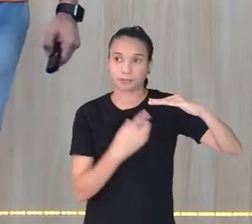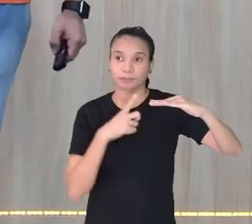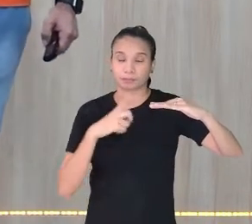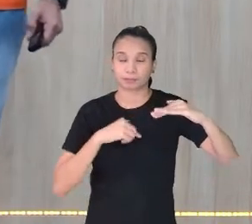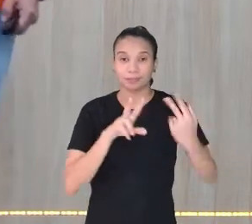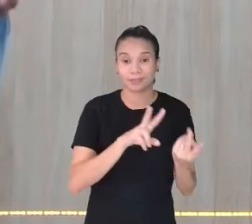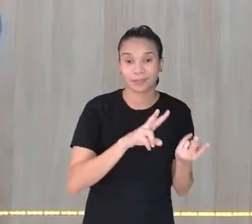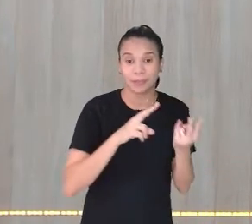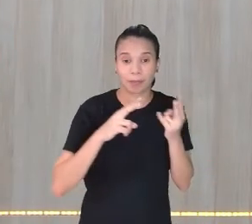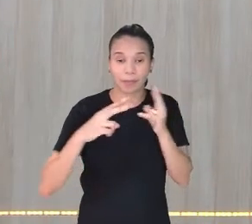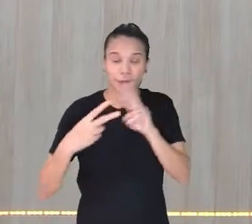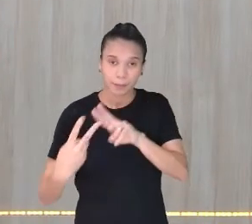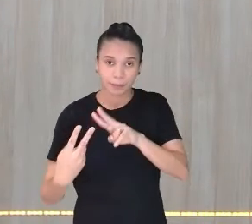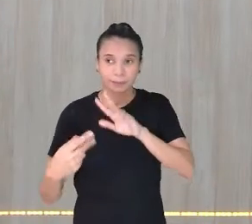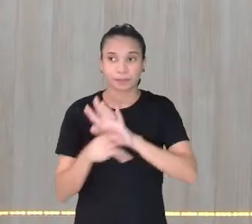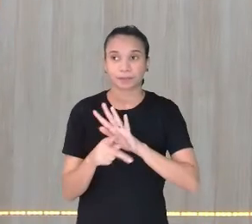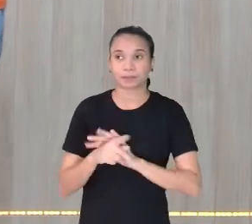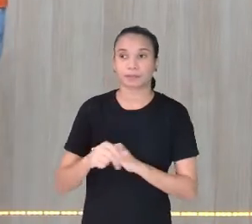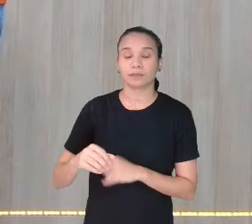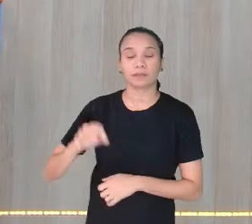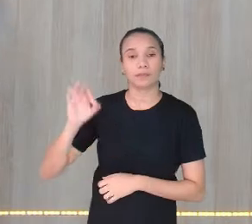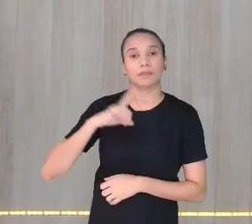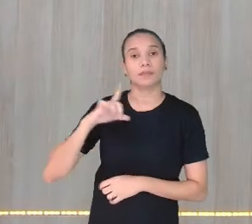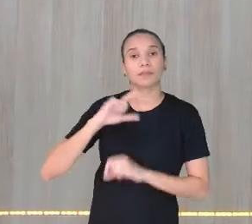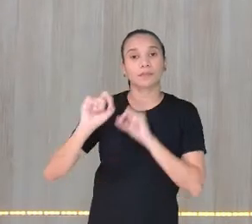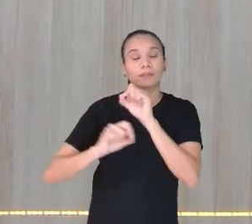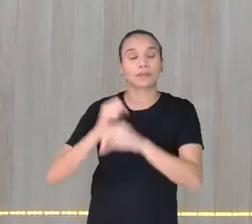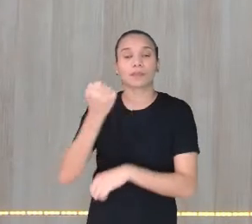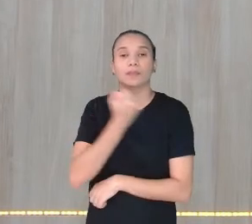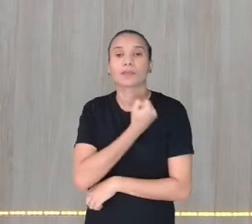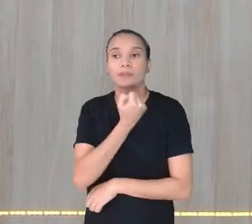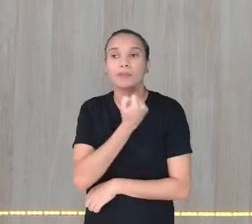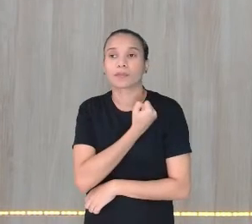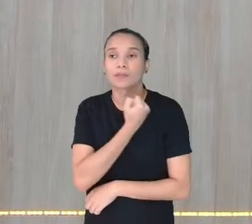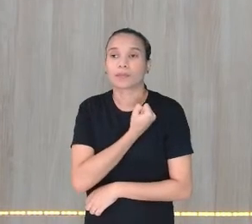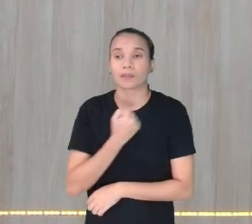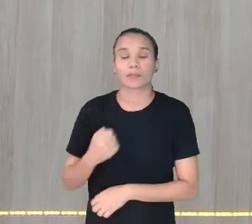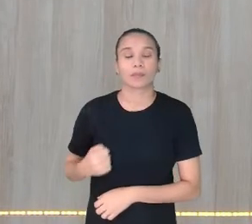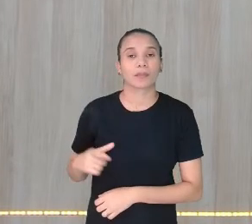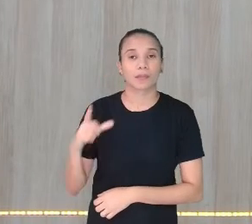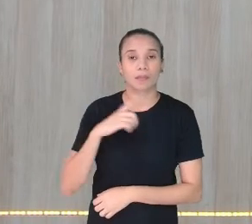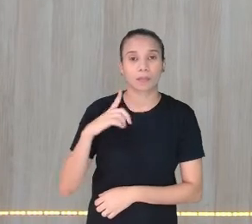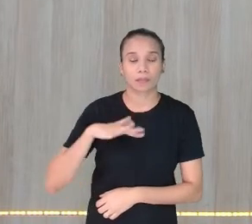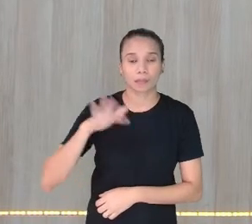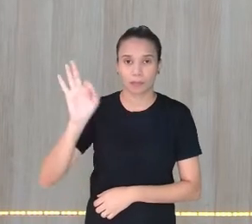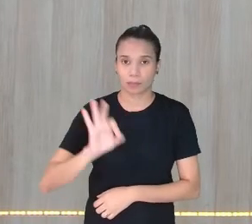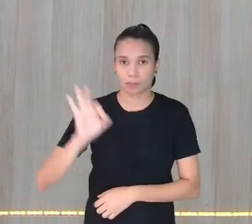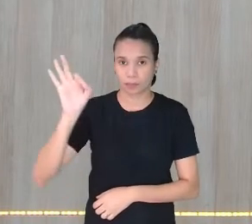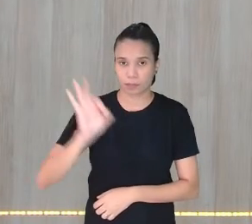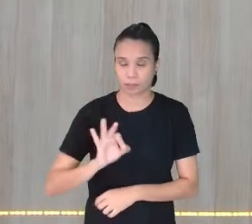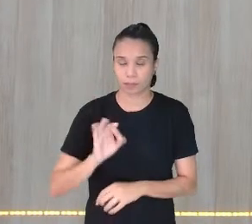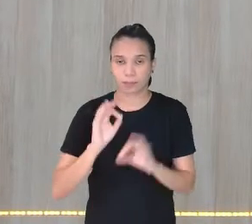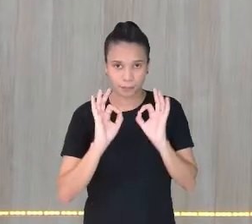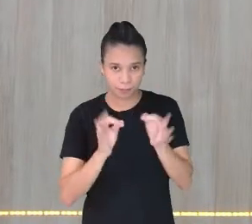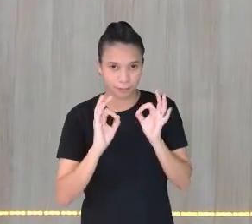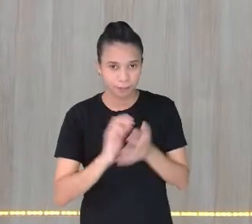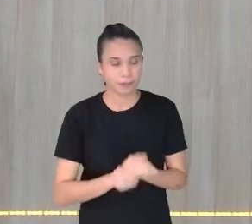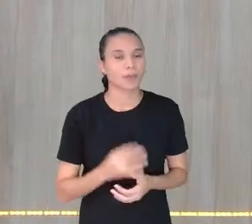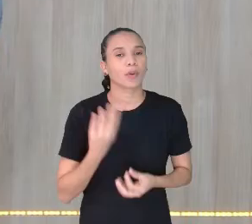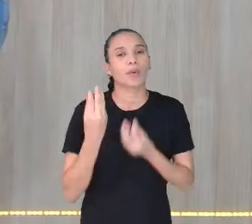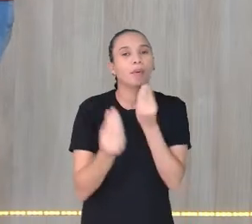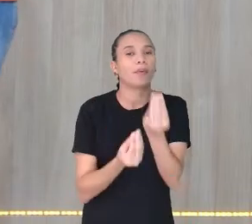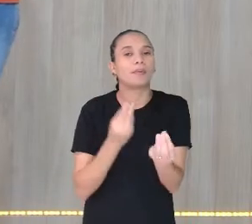quero transformar esse 1/4 em um número na forma de porcentagem, certo? O